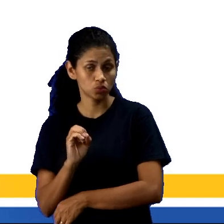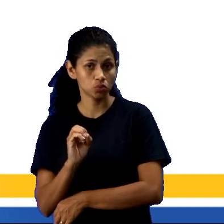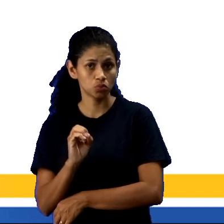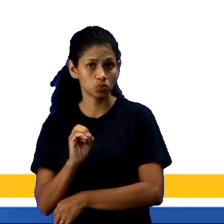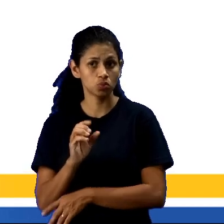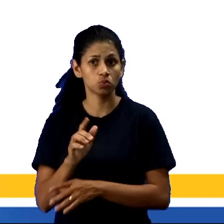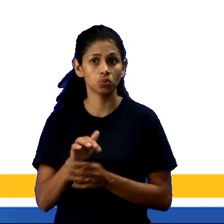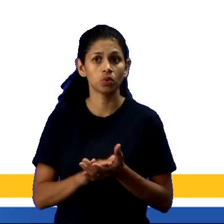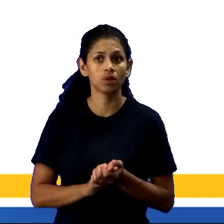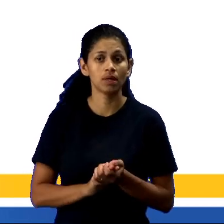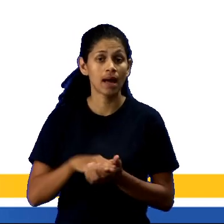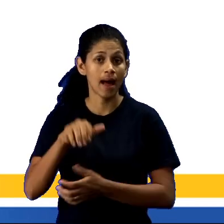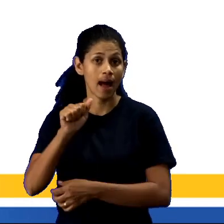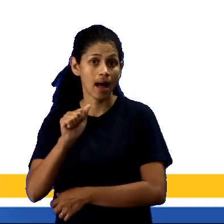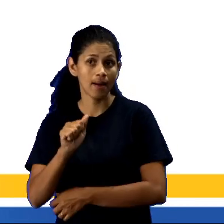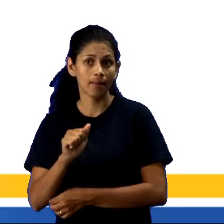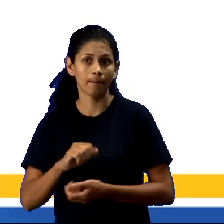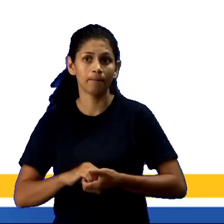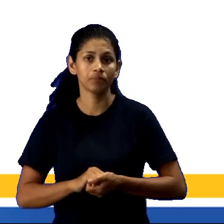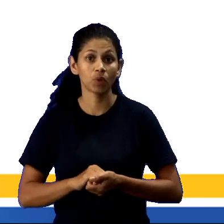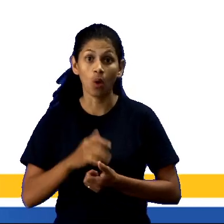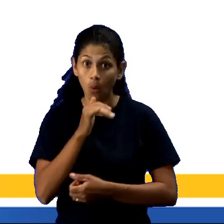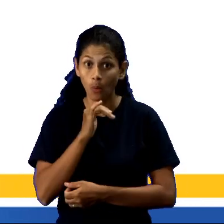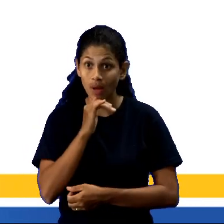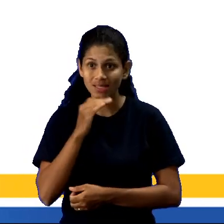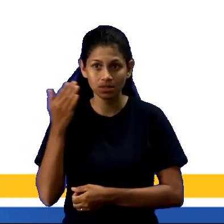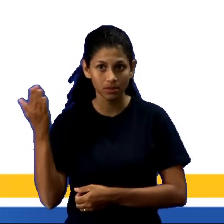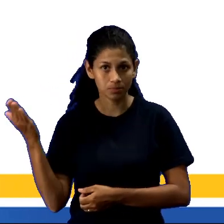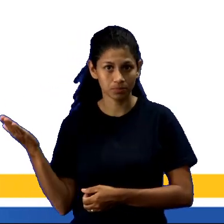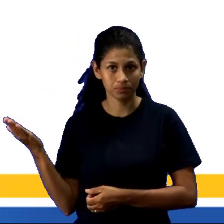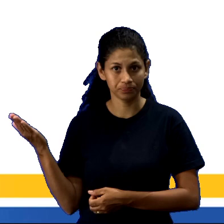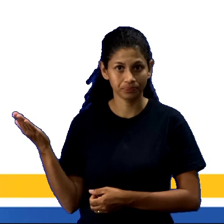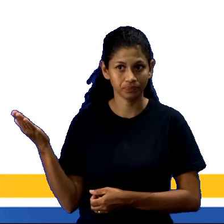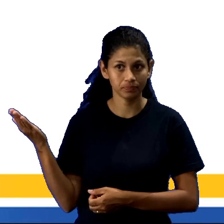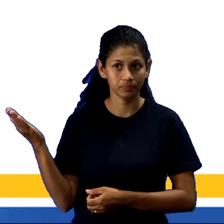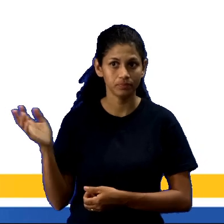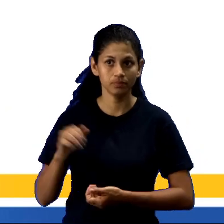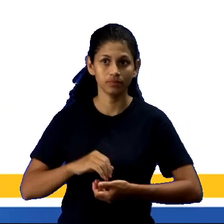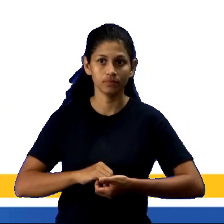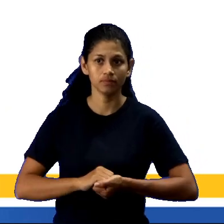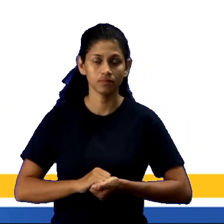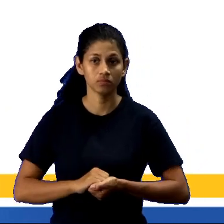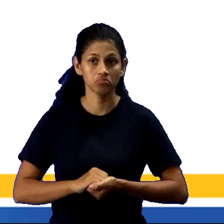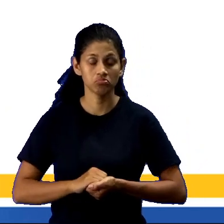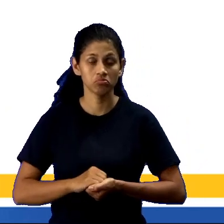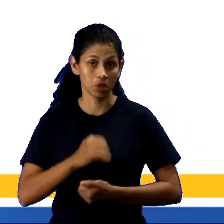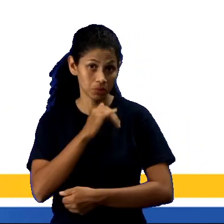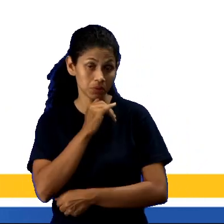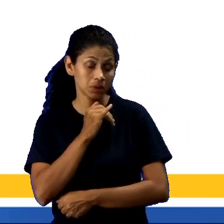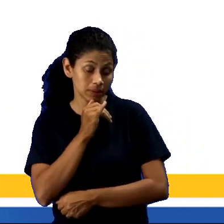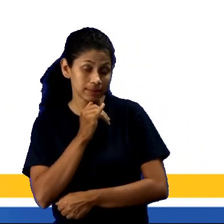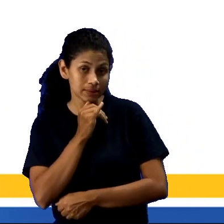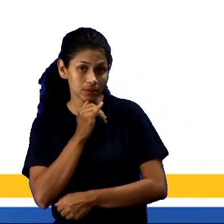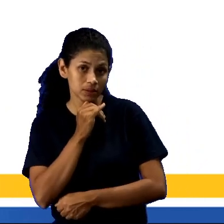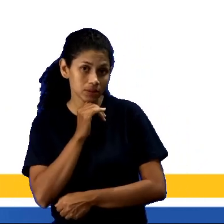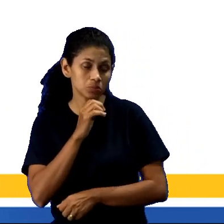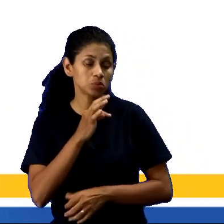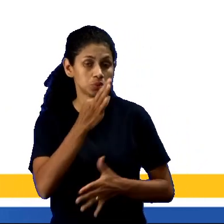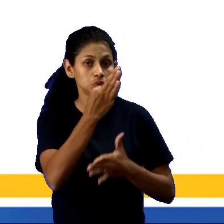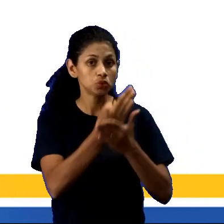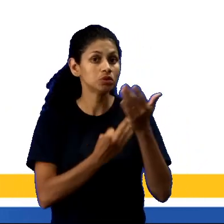um exemplo para você relembrar. Aí é um exemplo de texto legal, de um texto